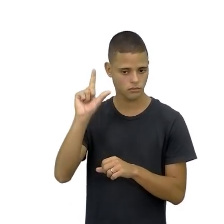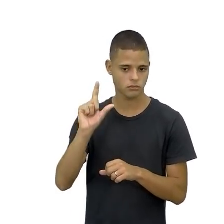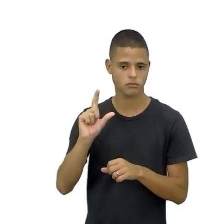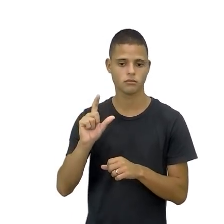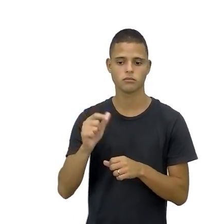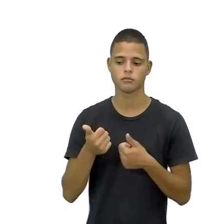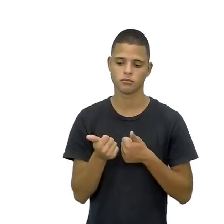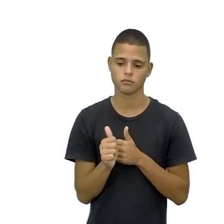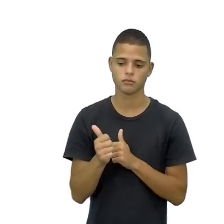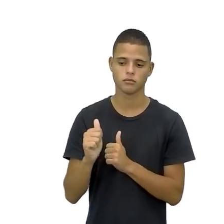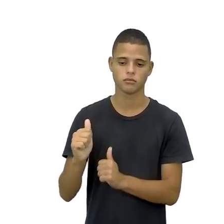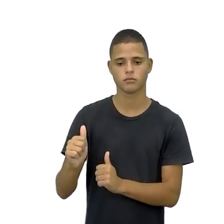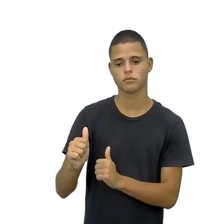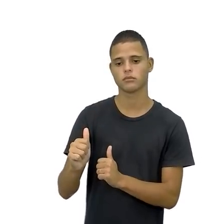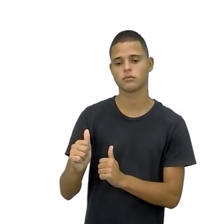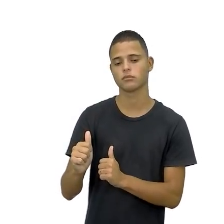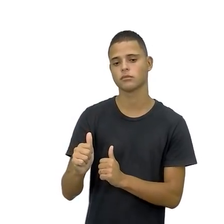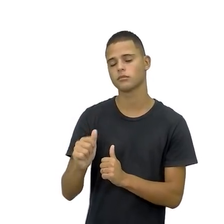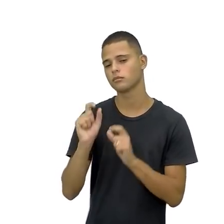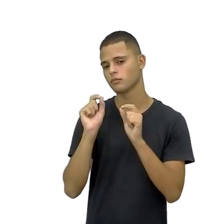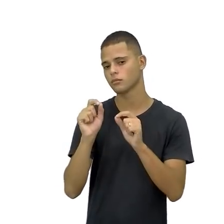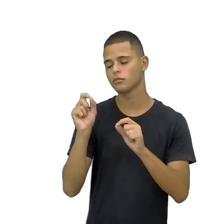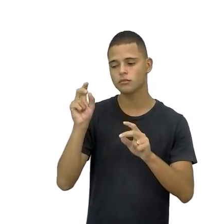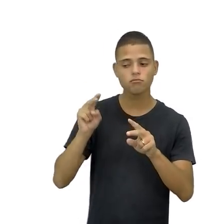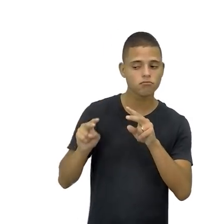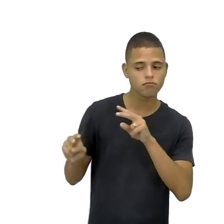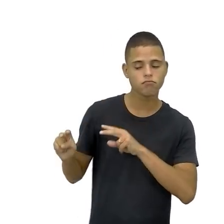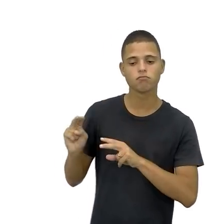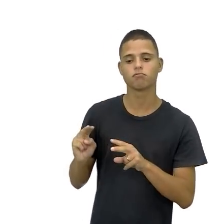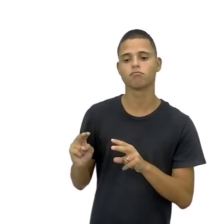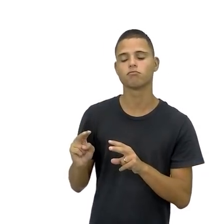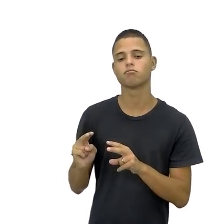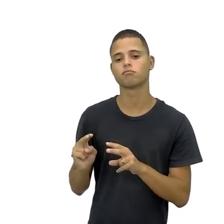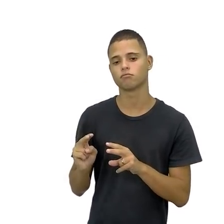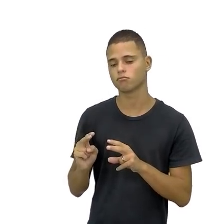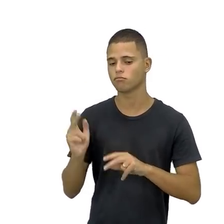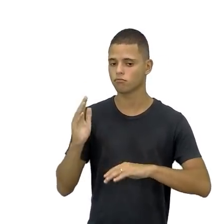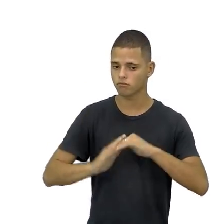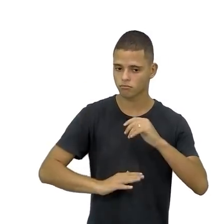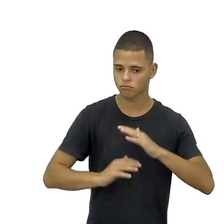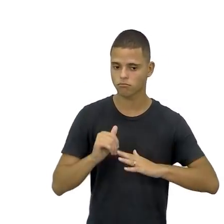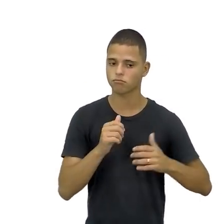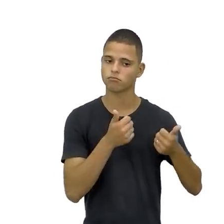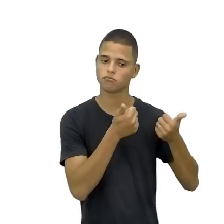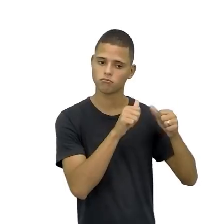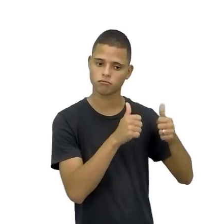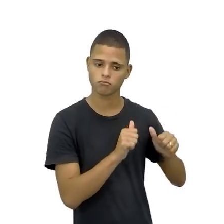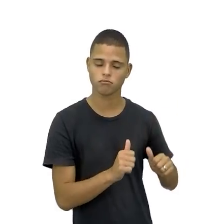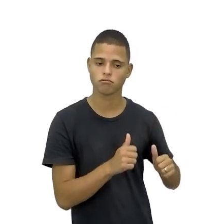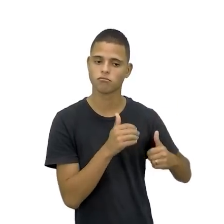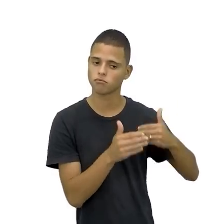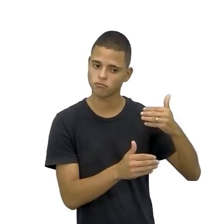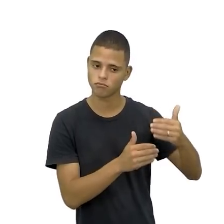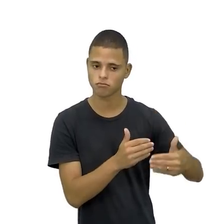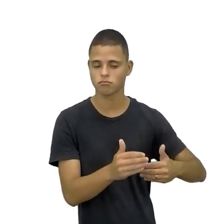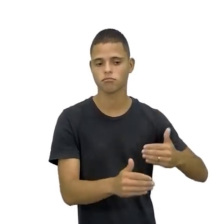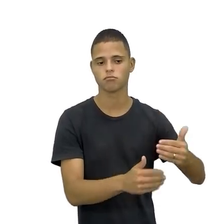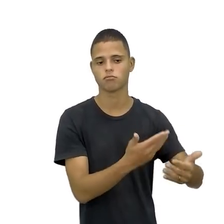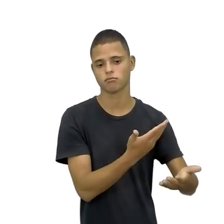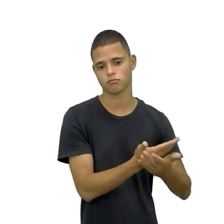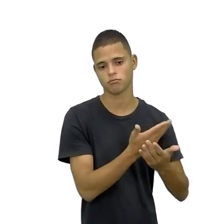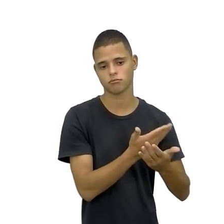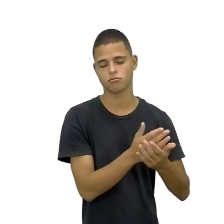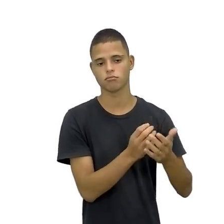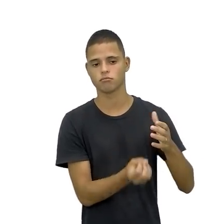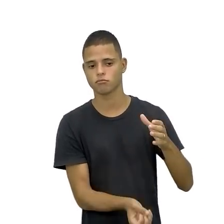dos estudantes por meio da observação, enquanto essa prática avaliativa ao longo da própria aula, né, gerando aí